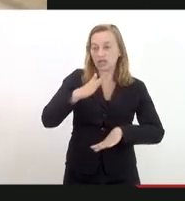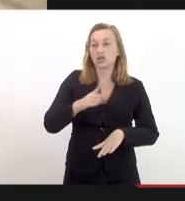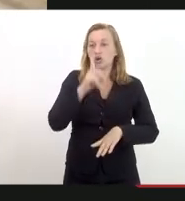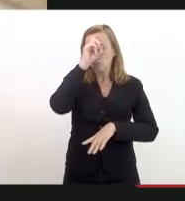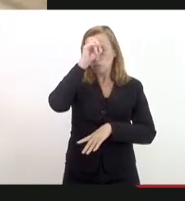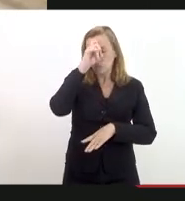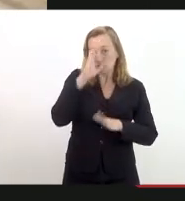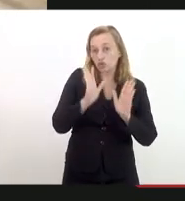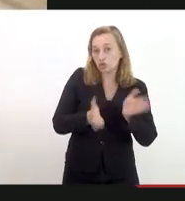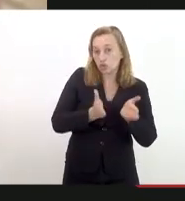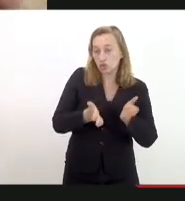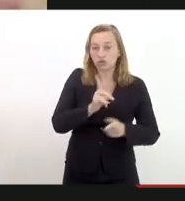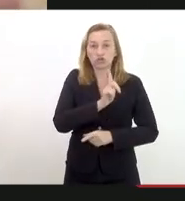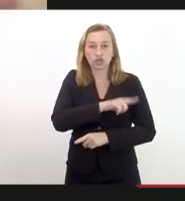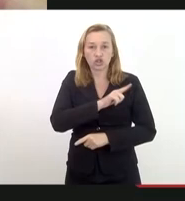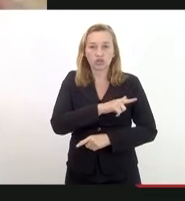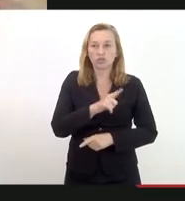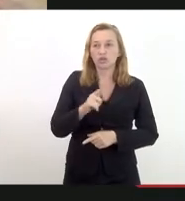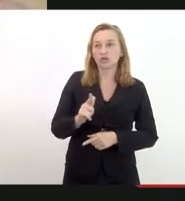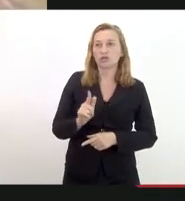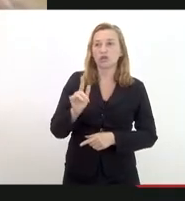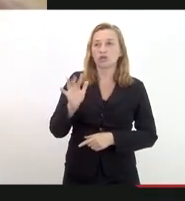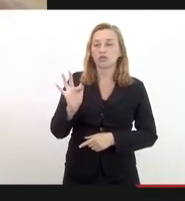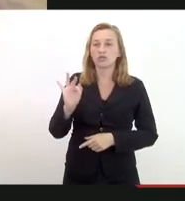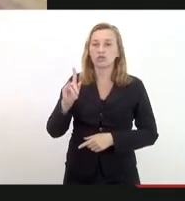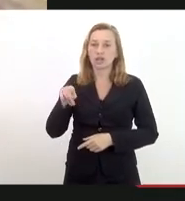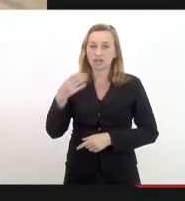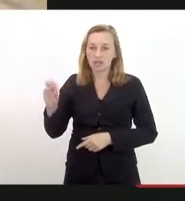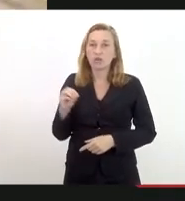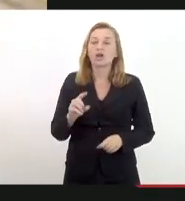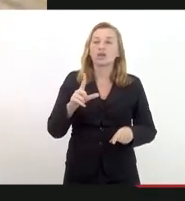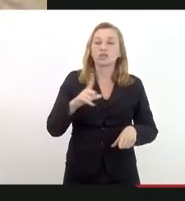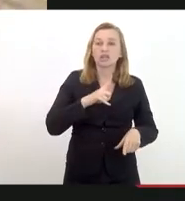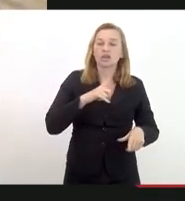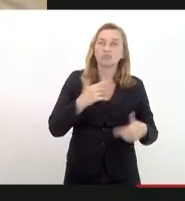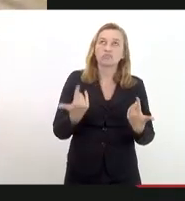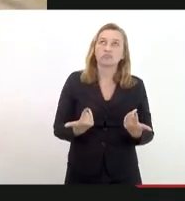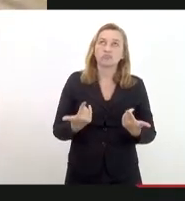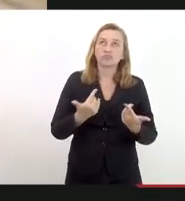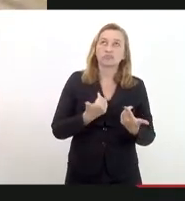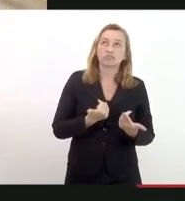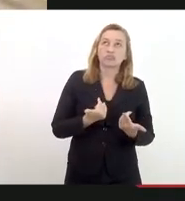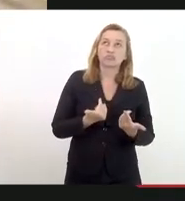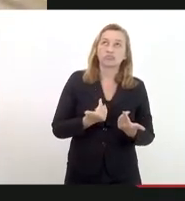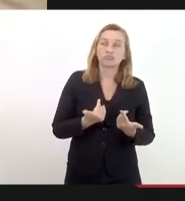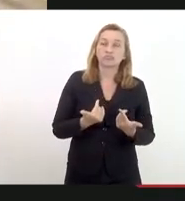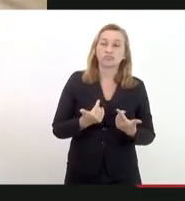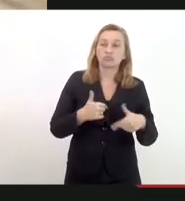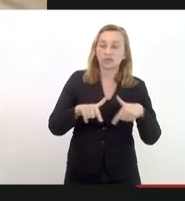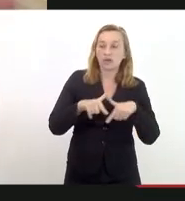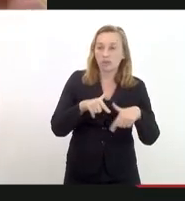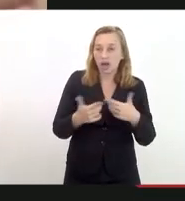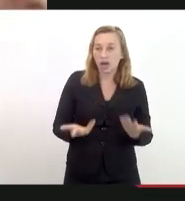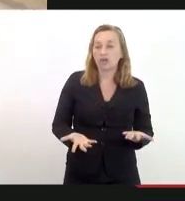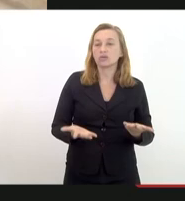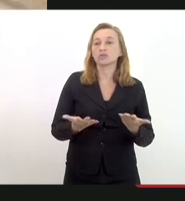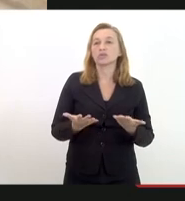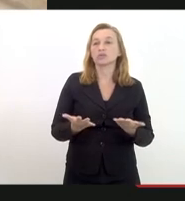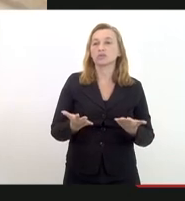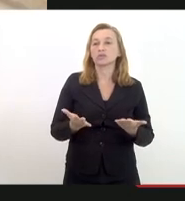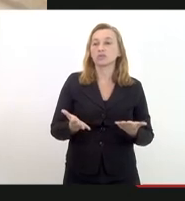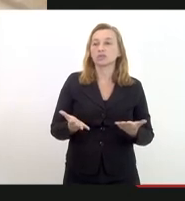hoje está sob gestão da Fundação. Ele tem um papel na internação, principalmente daqueles pacientes de